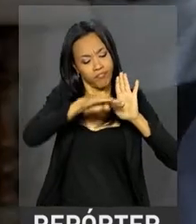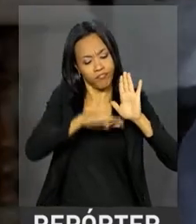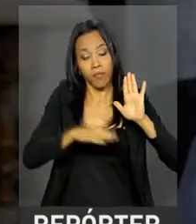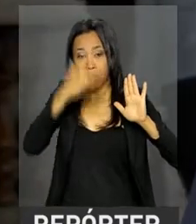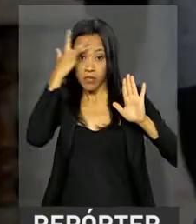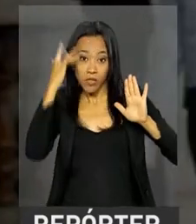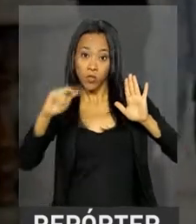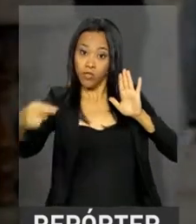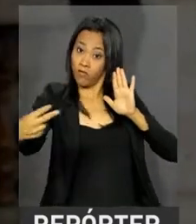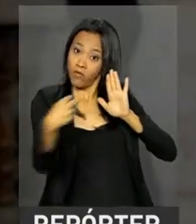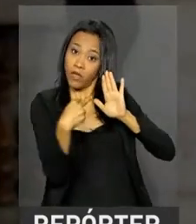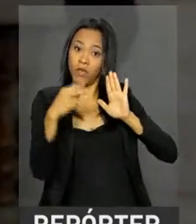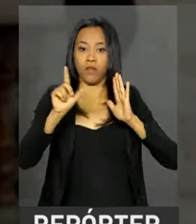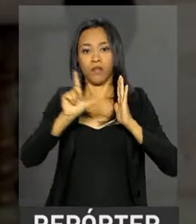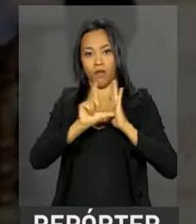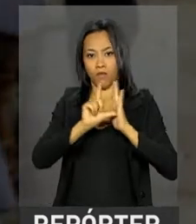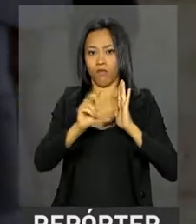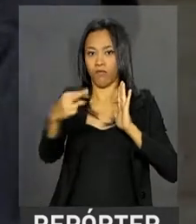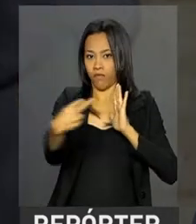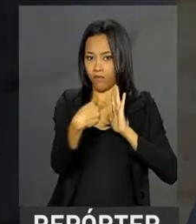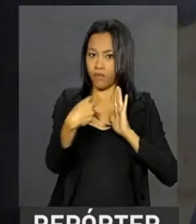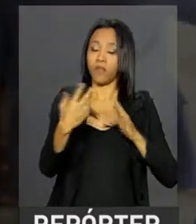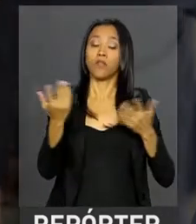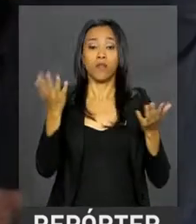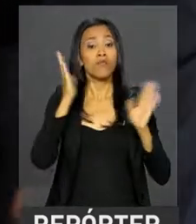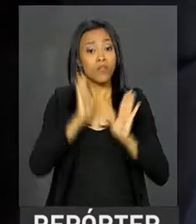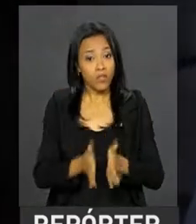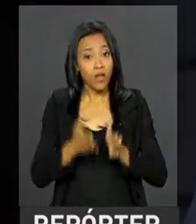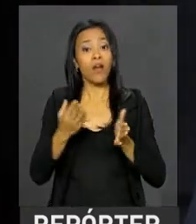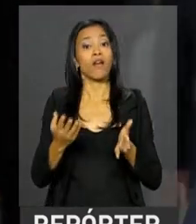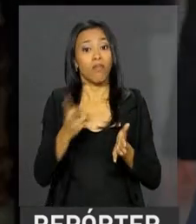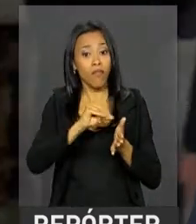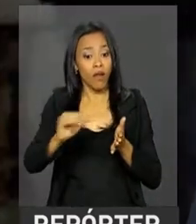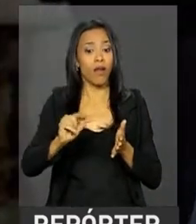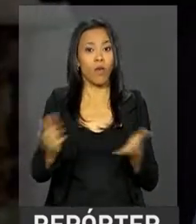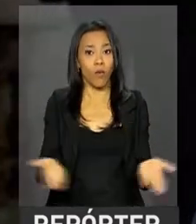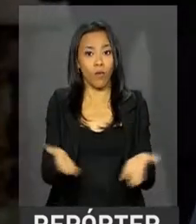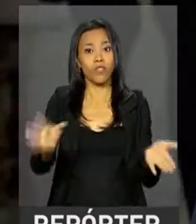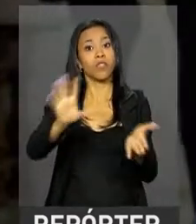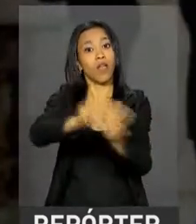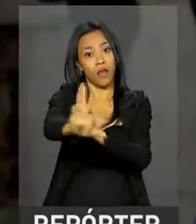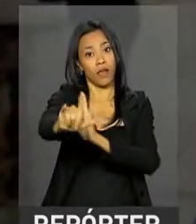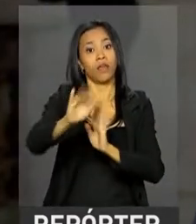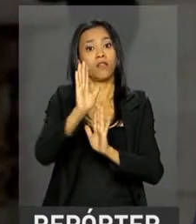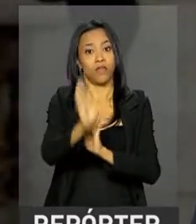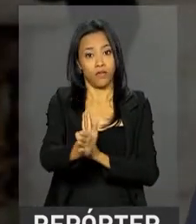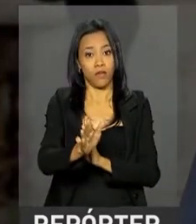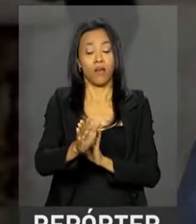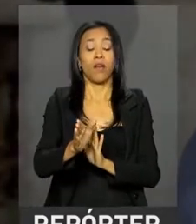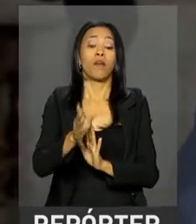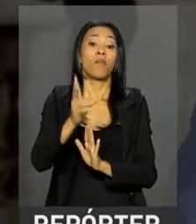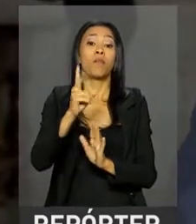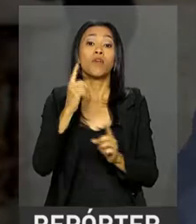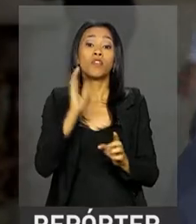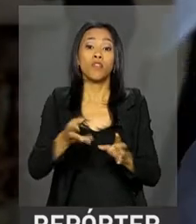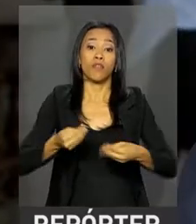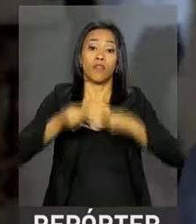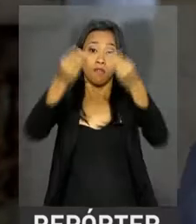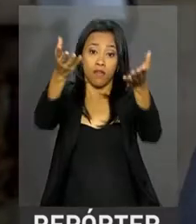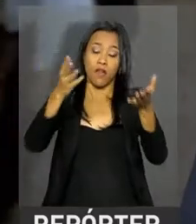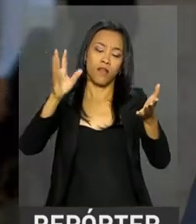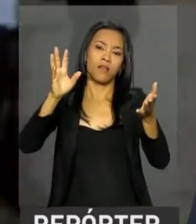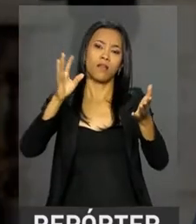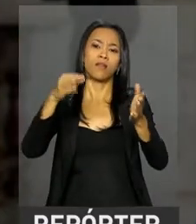Essa regra, essa norma, ela já está valendo, vai virar lei hoje, mas ela já está valendo, porque ela foi enviada pelo governo